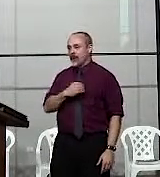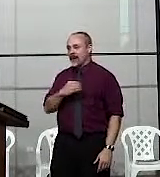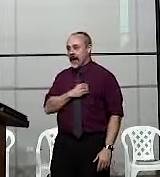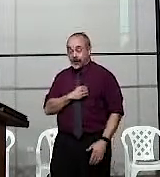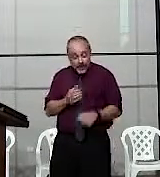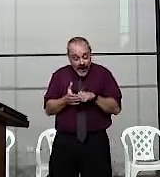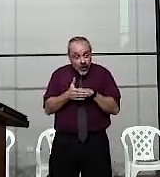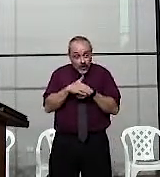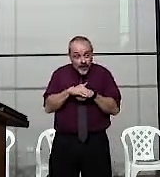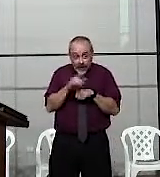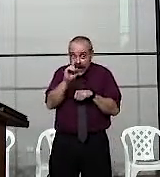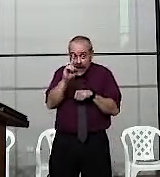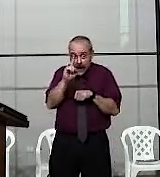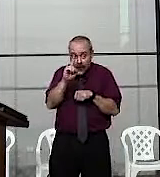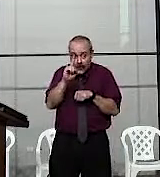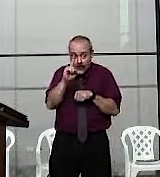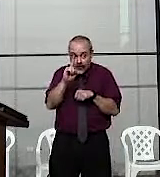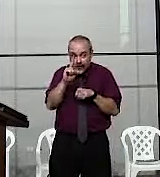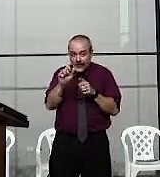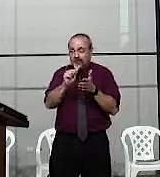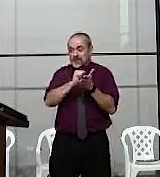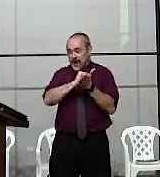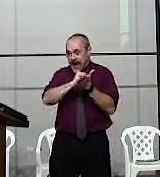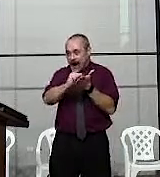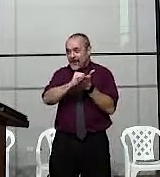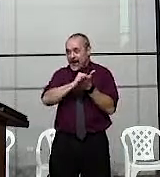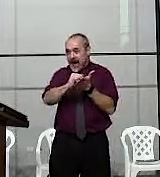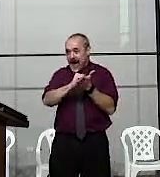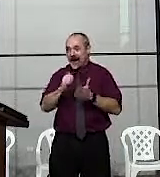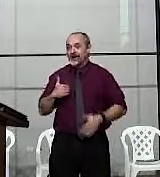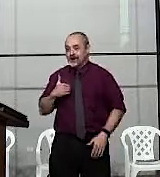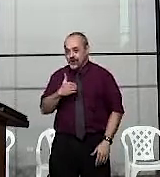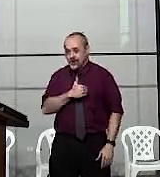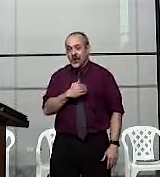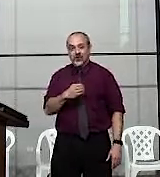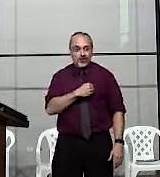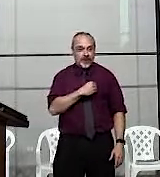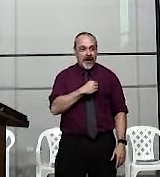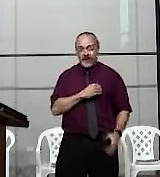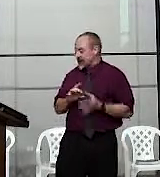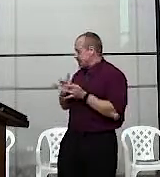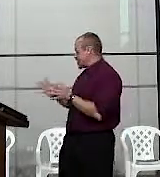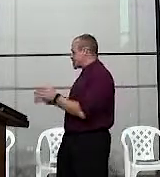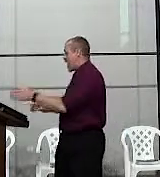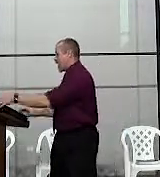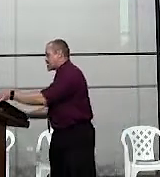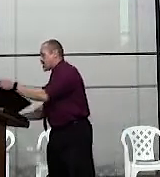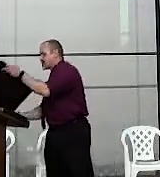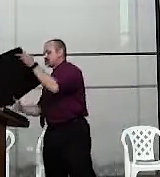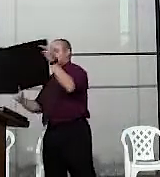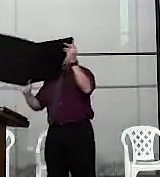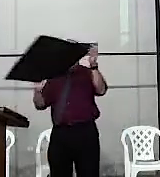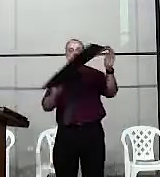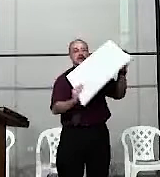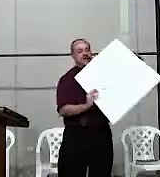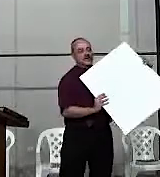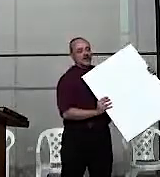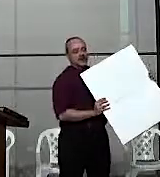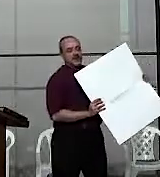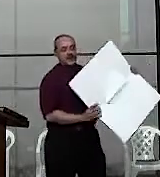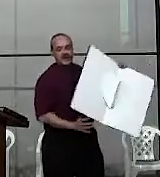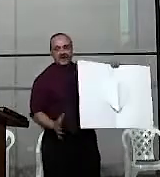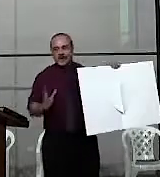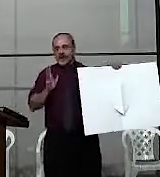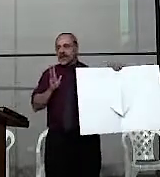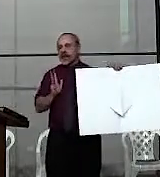o meu pecado, para cobrir não, mas para apagar o nosso pecado e deixar a gente